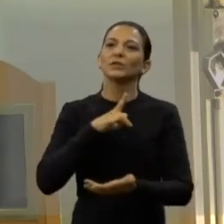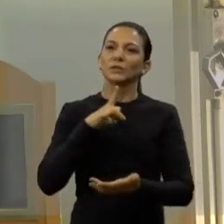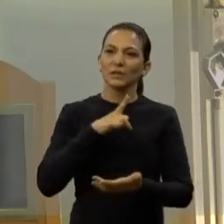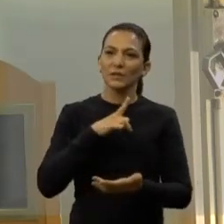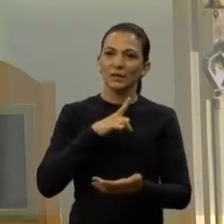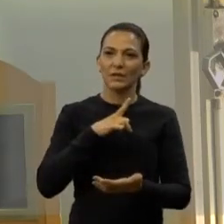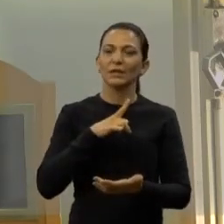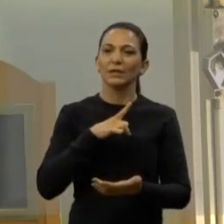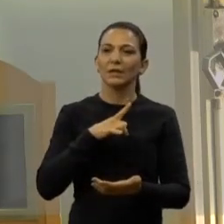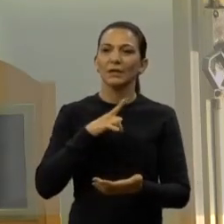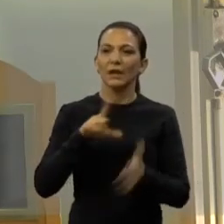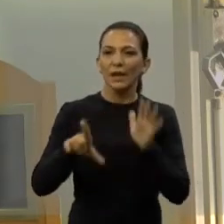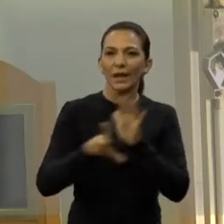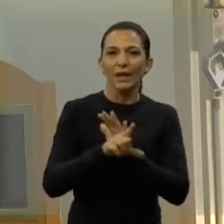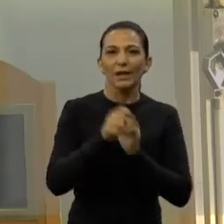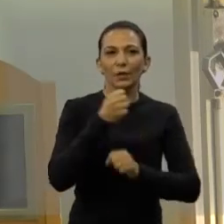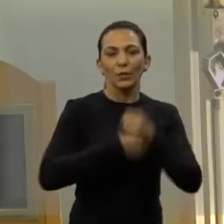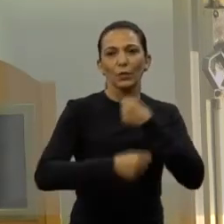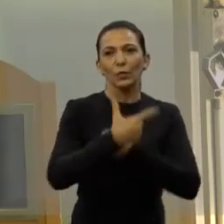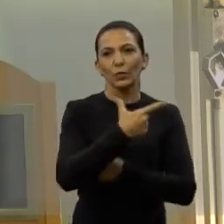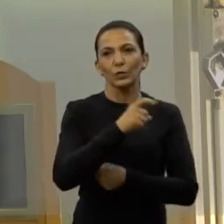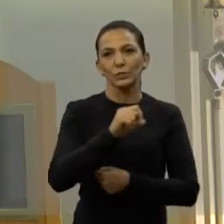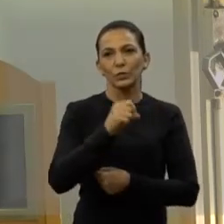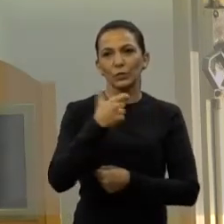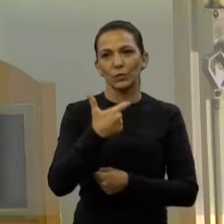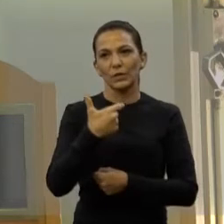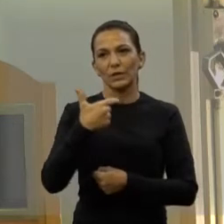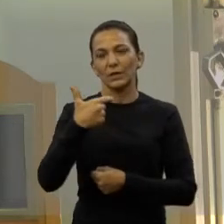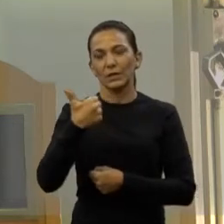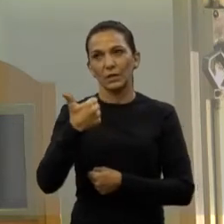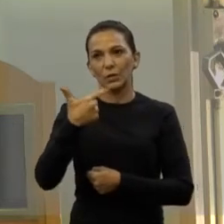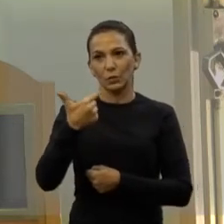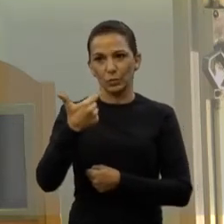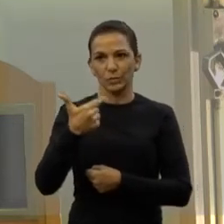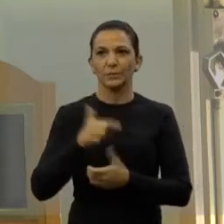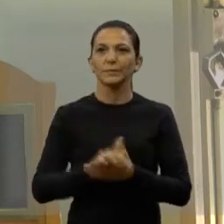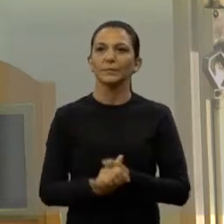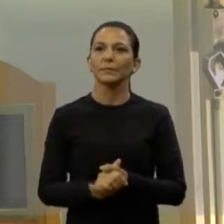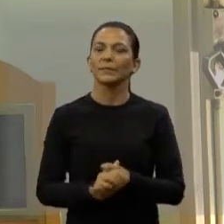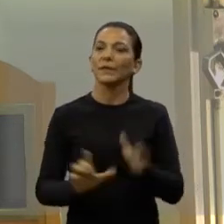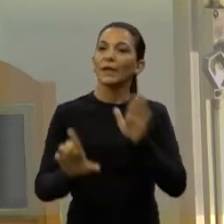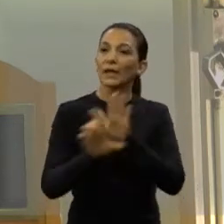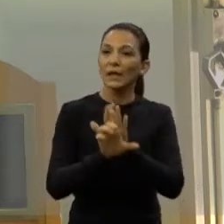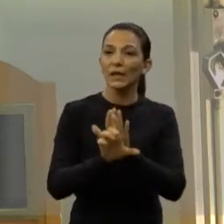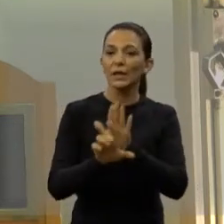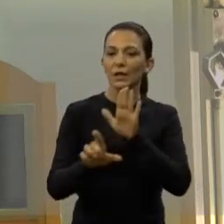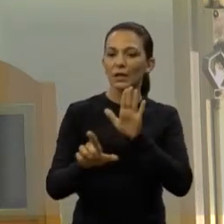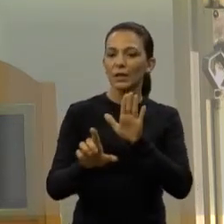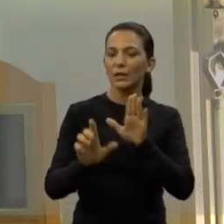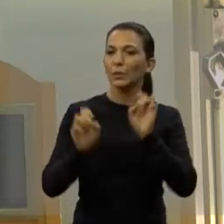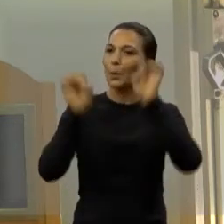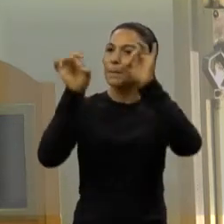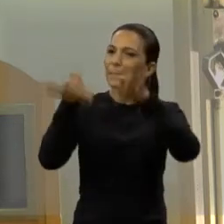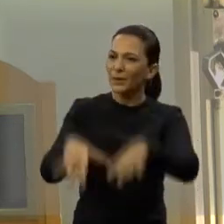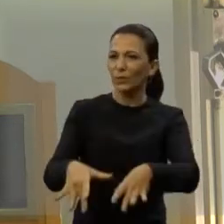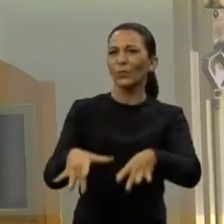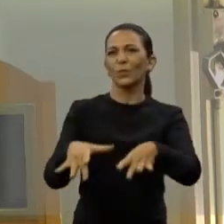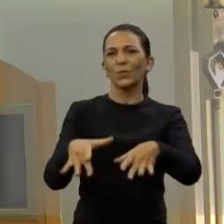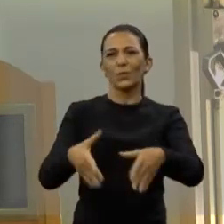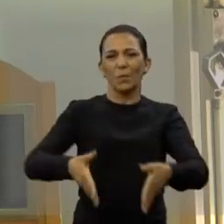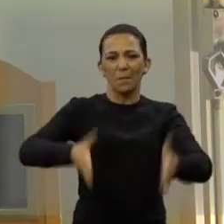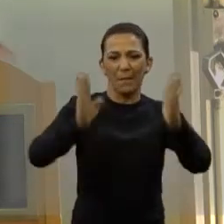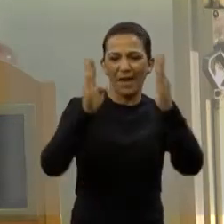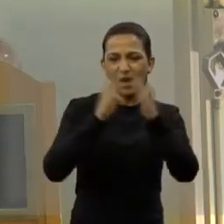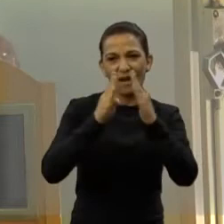2012, ela foi sancionada pelo prefeito Marcelo Barbieri. Essa lei está em vigor, a lei do abandono. Então, eu cobrei